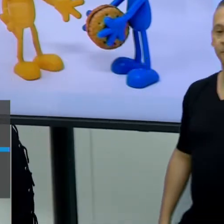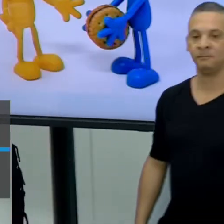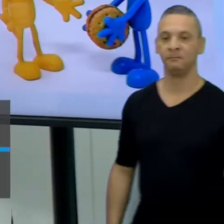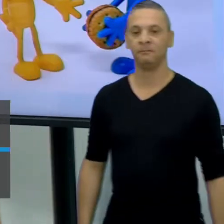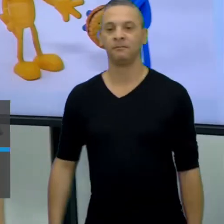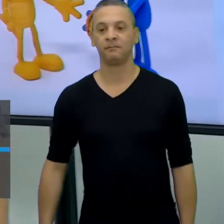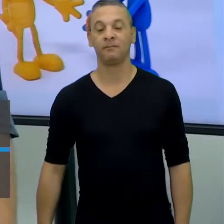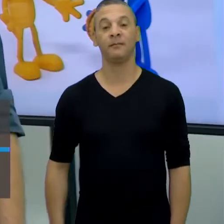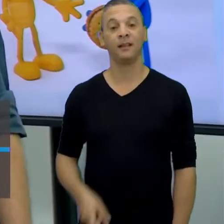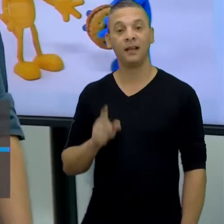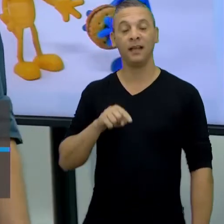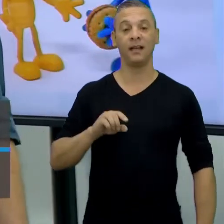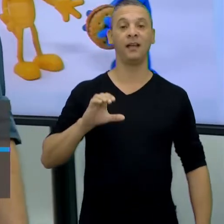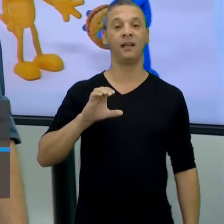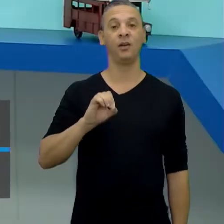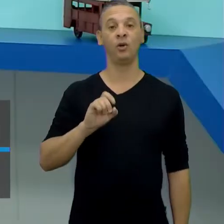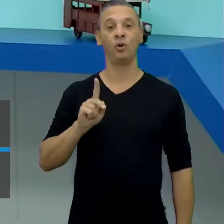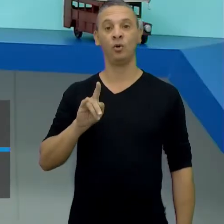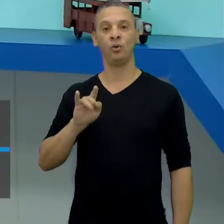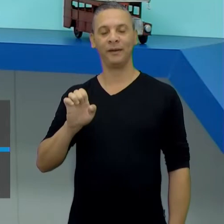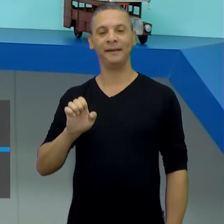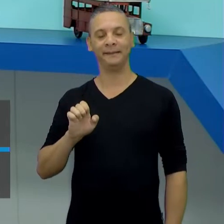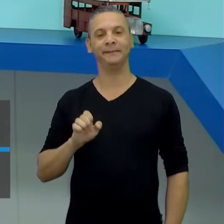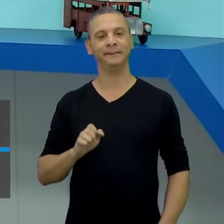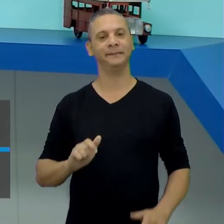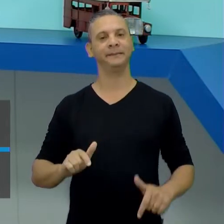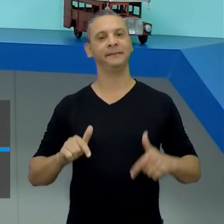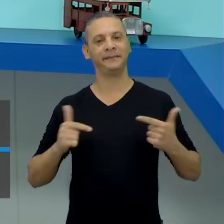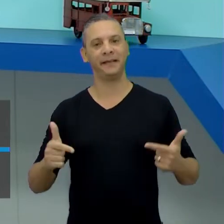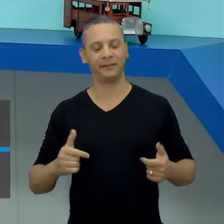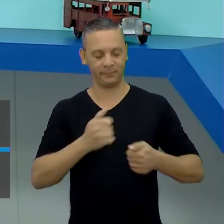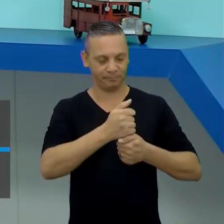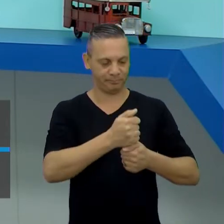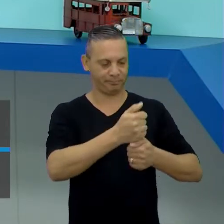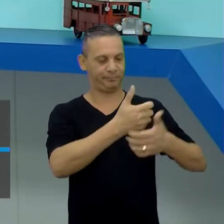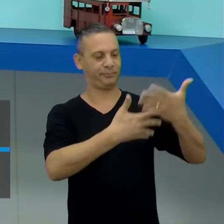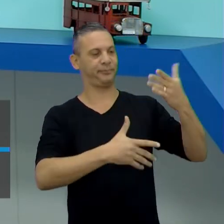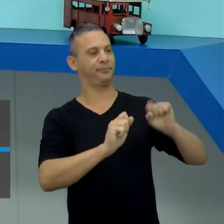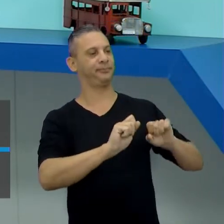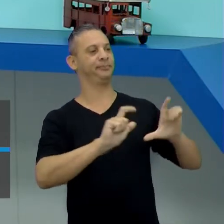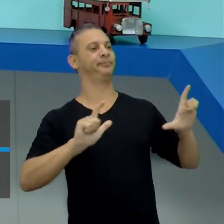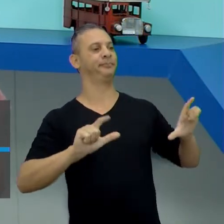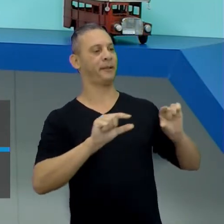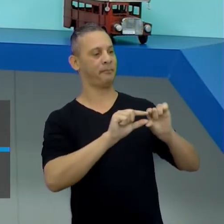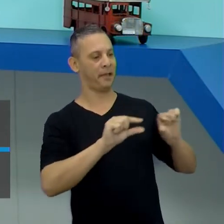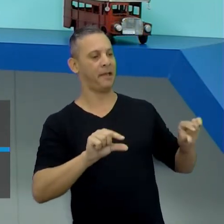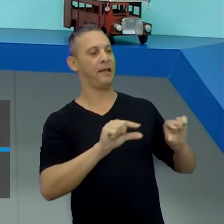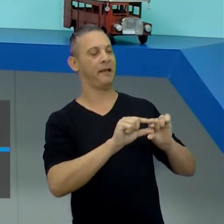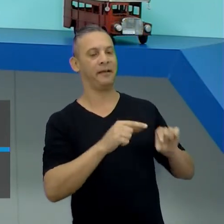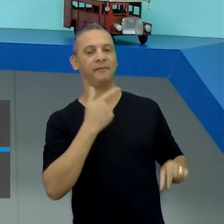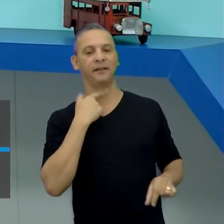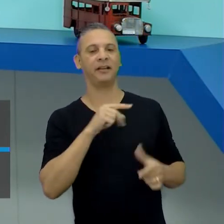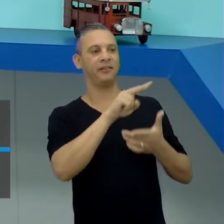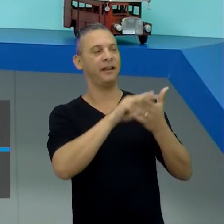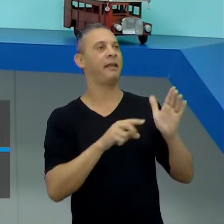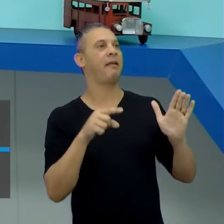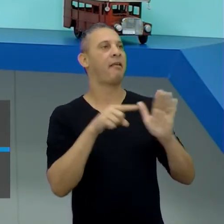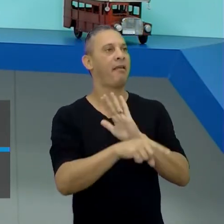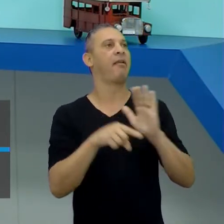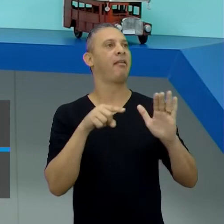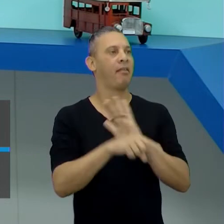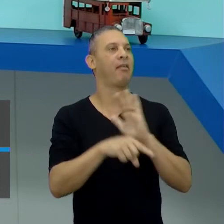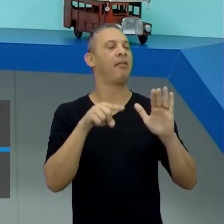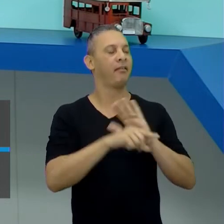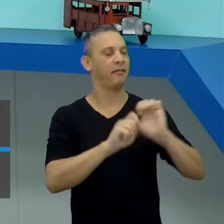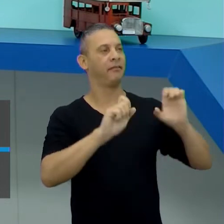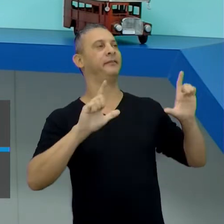o cookie. É aquela coisa chata que você quer ler uma página, eu vou explicar, agora bem não. Isso. É uma coisa chata que você quer ler a página, fica perguntando aquele irmão, você quer?